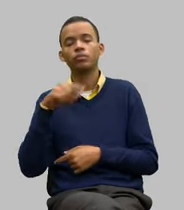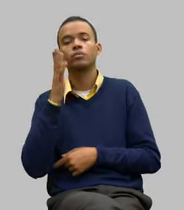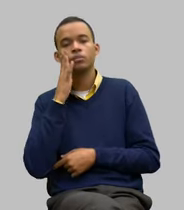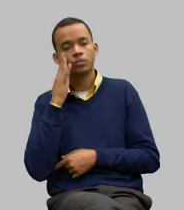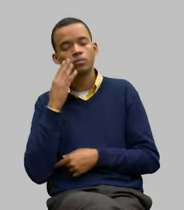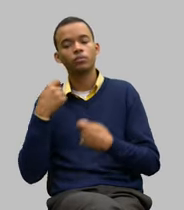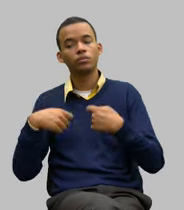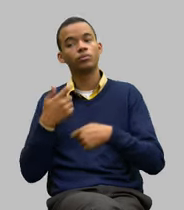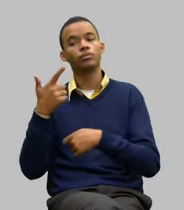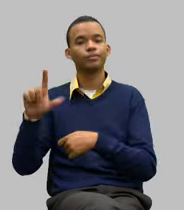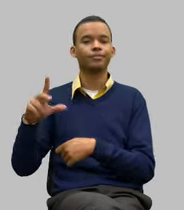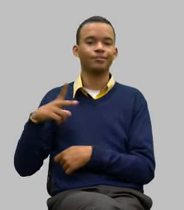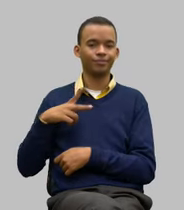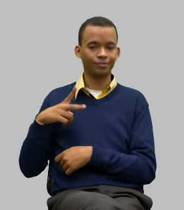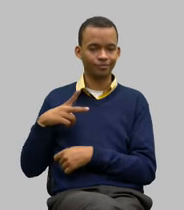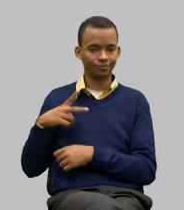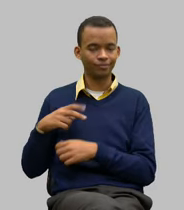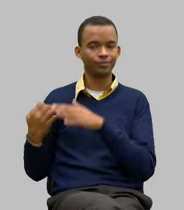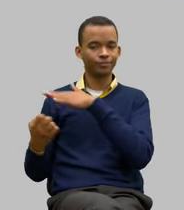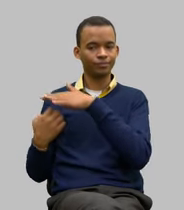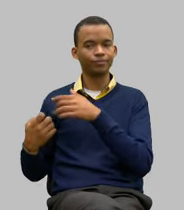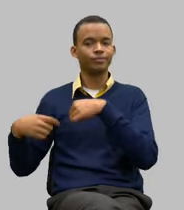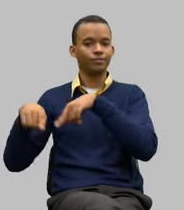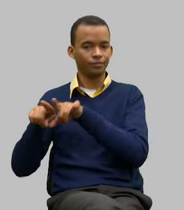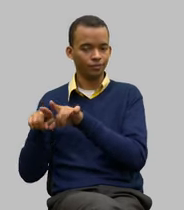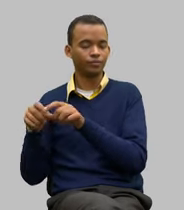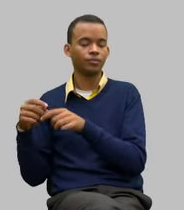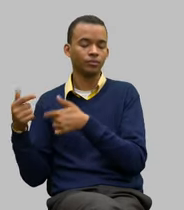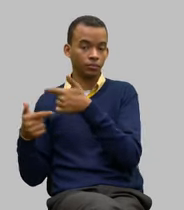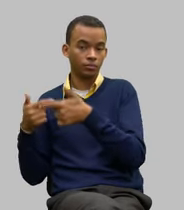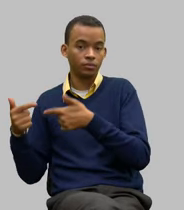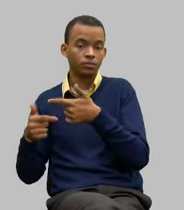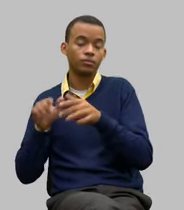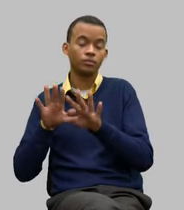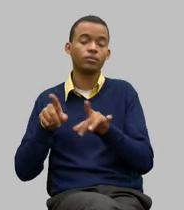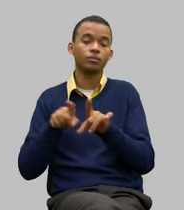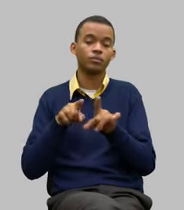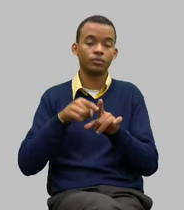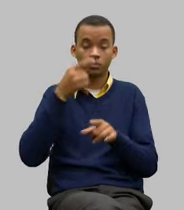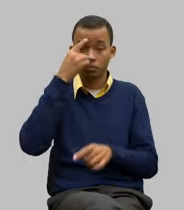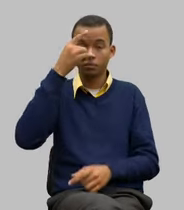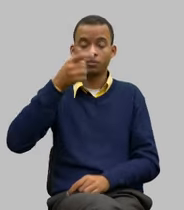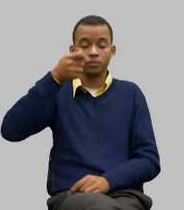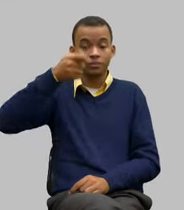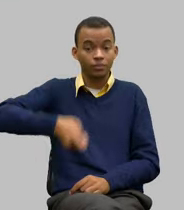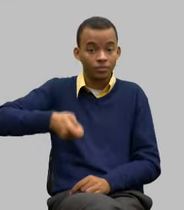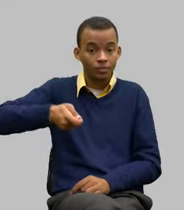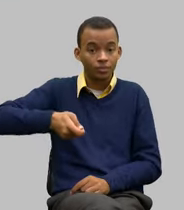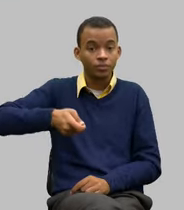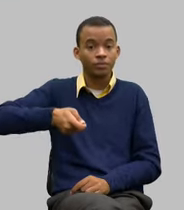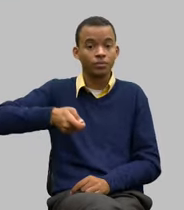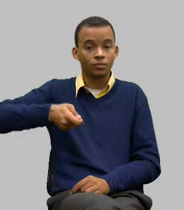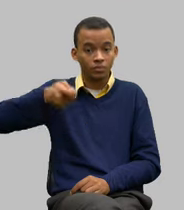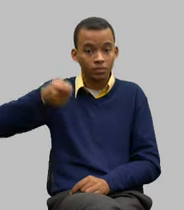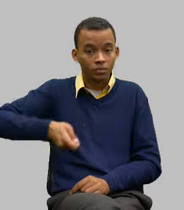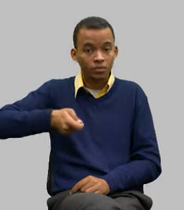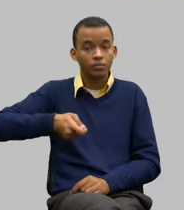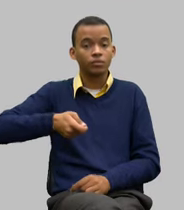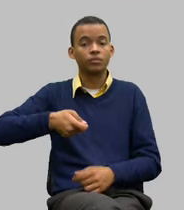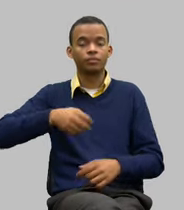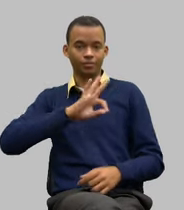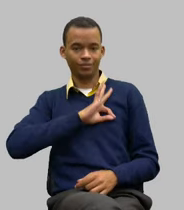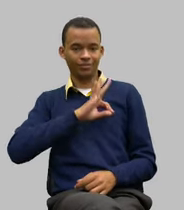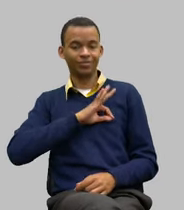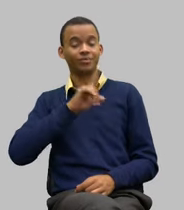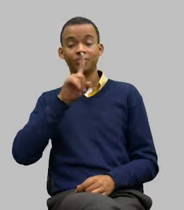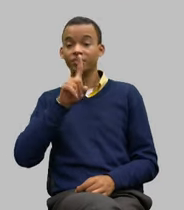dessa parceria mas também nós não podemos esquecer que poder de polícia é só agente público o monopólio legal elegido